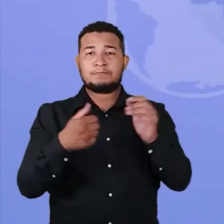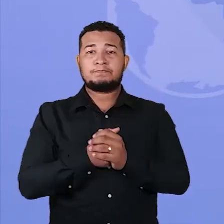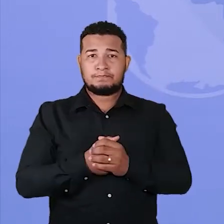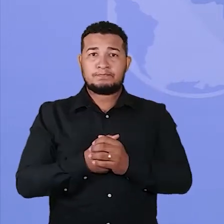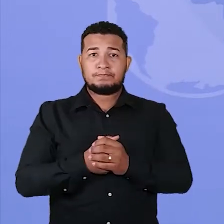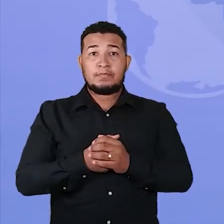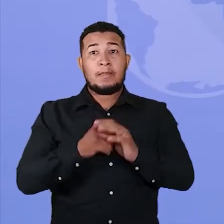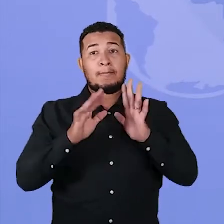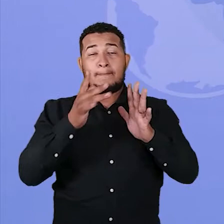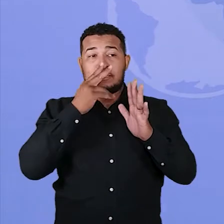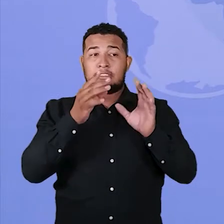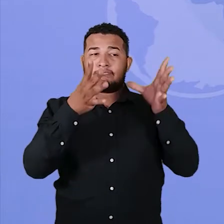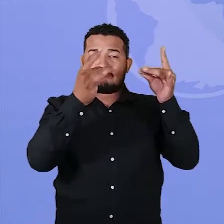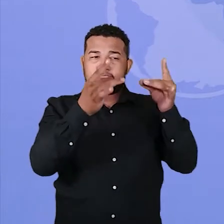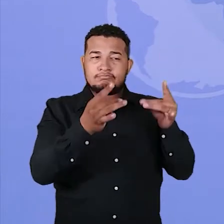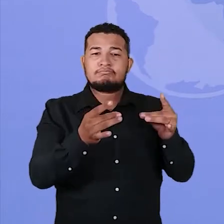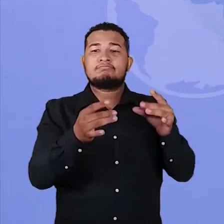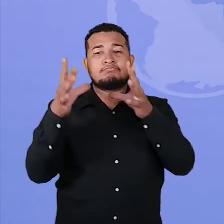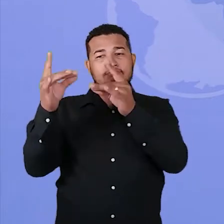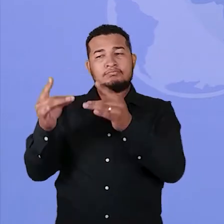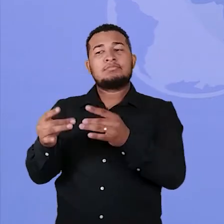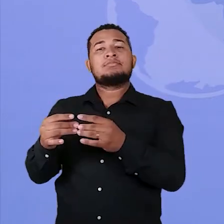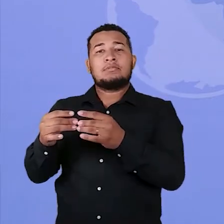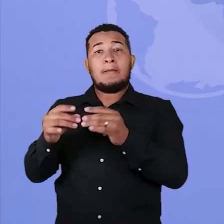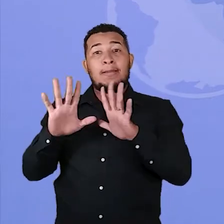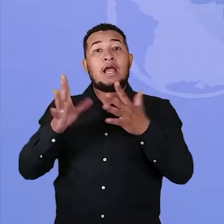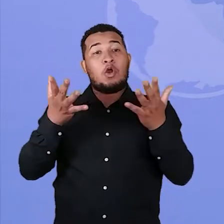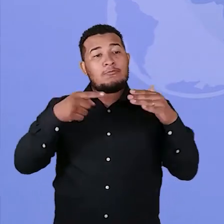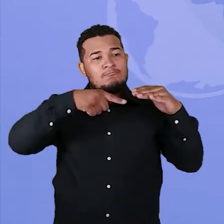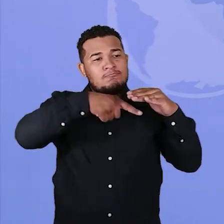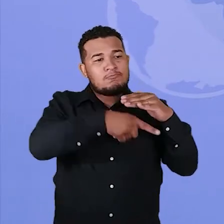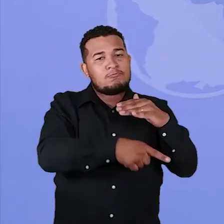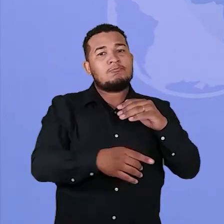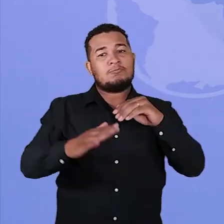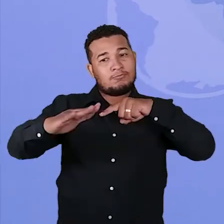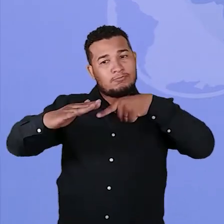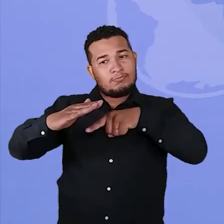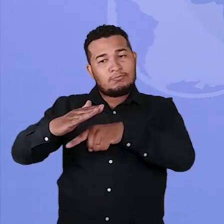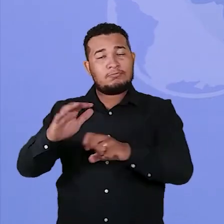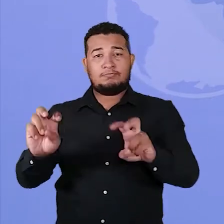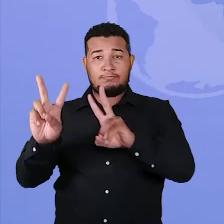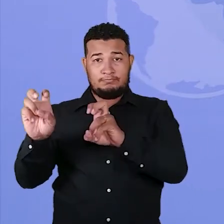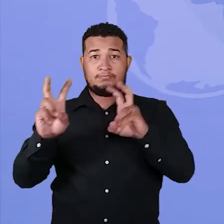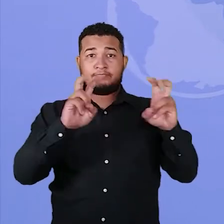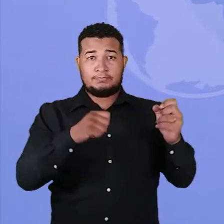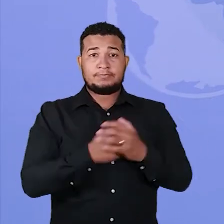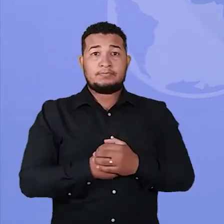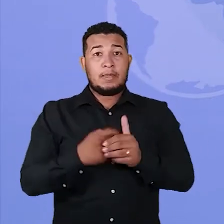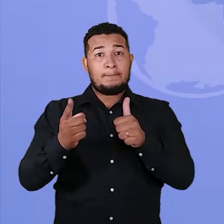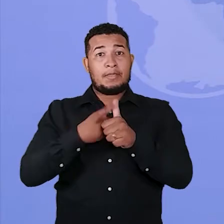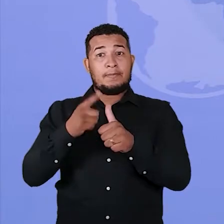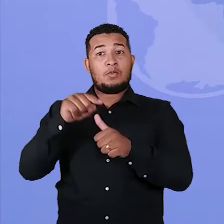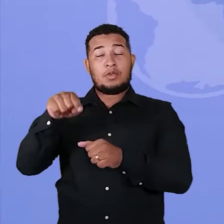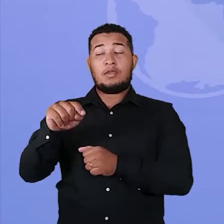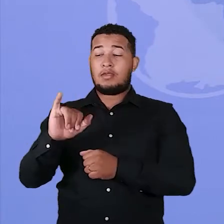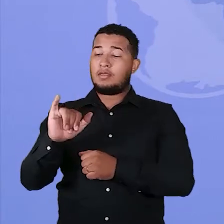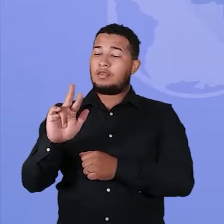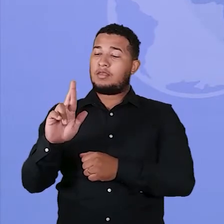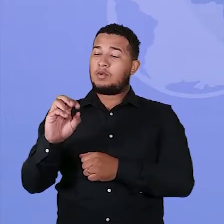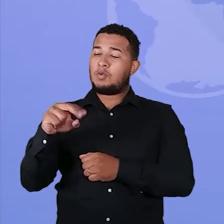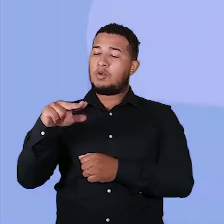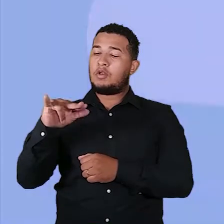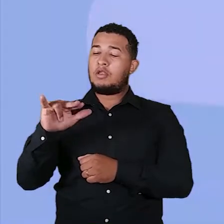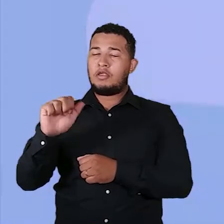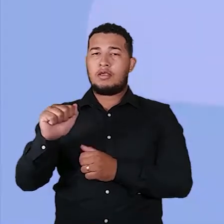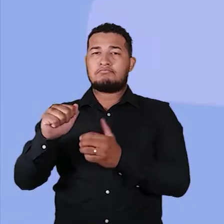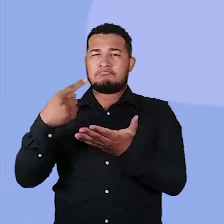maneira mais restrita, mais limitada, mas vamos aprofundar um pouco disso aí. Primeiro, vamos ver a ironia. Vamos